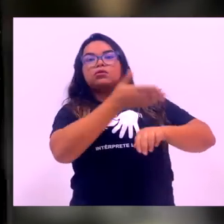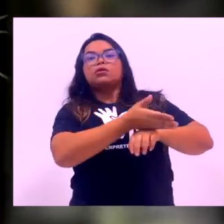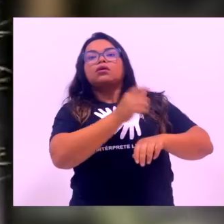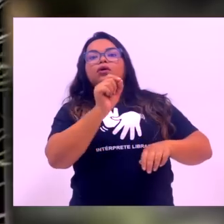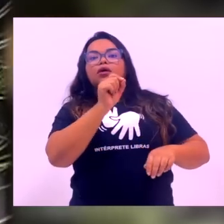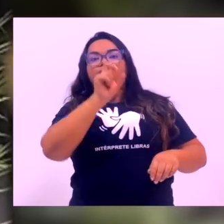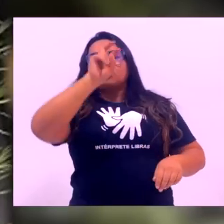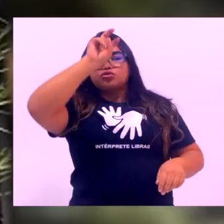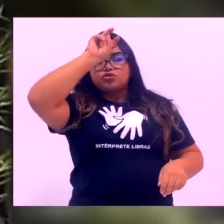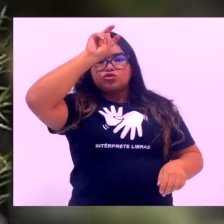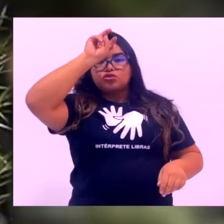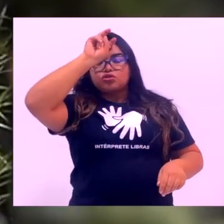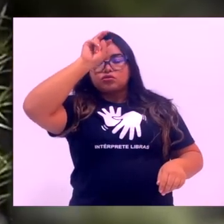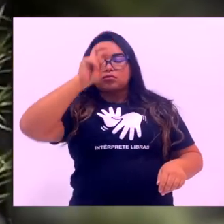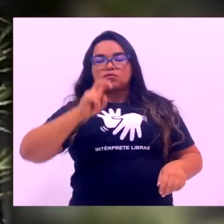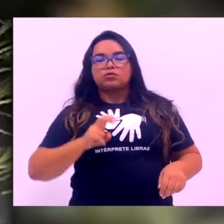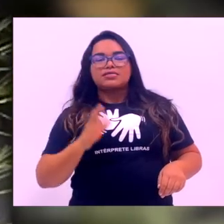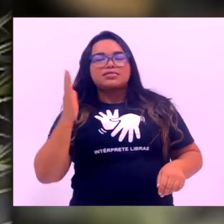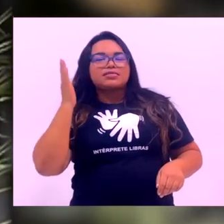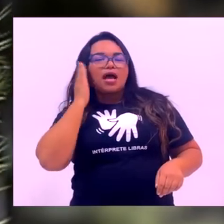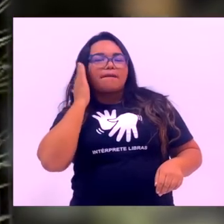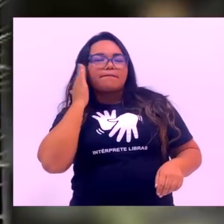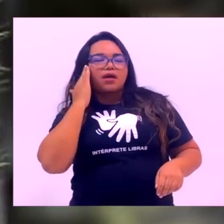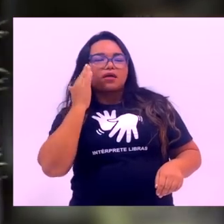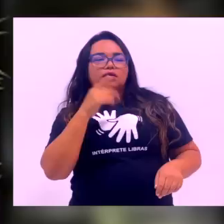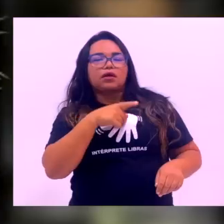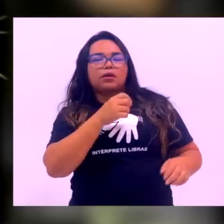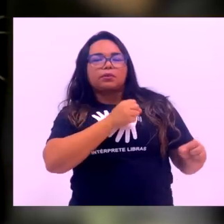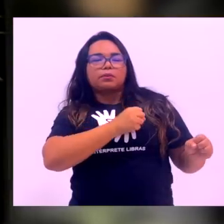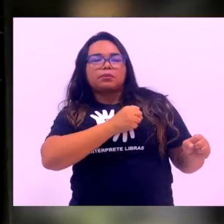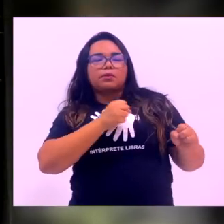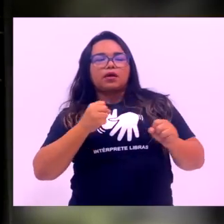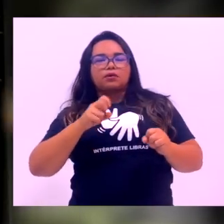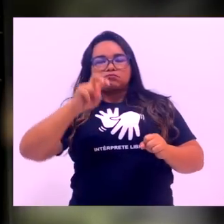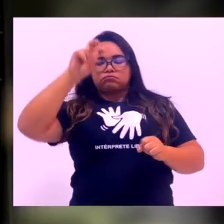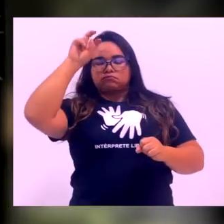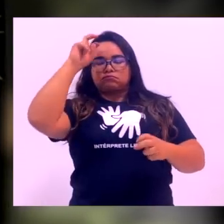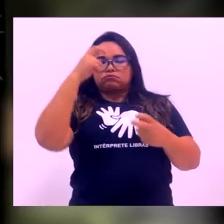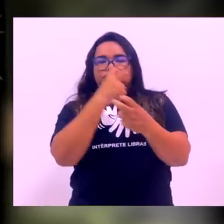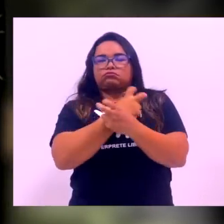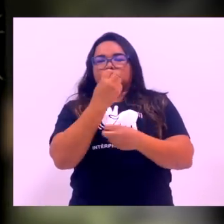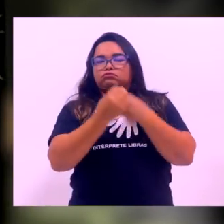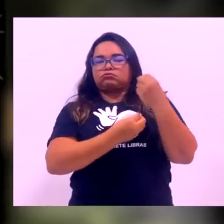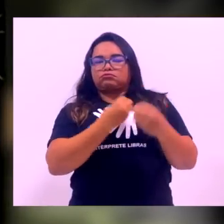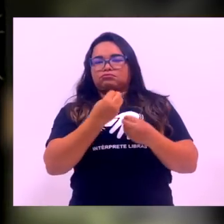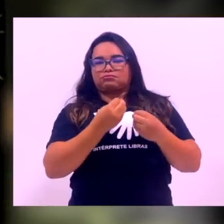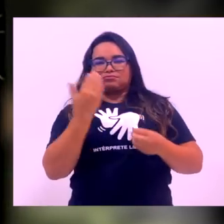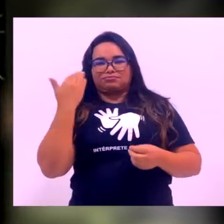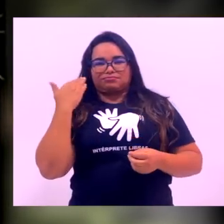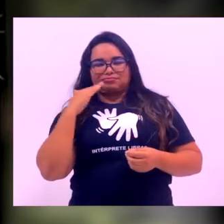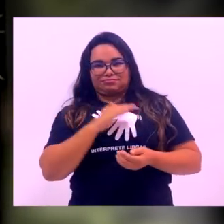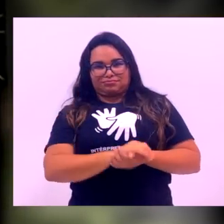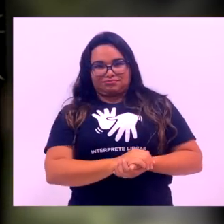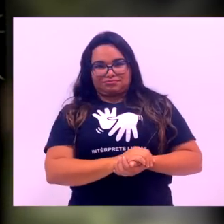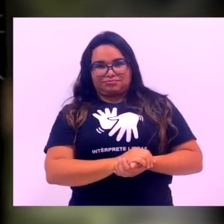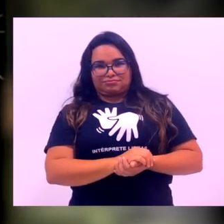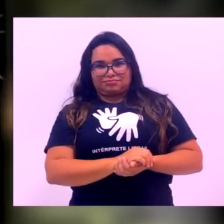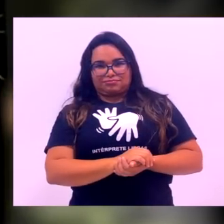ao Egito para tentarem descobrir de onde vinha o poder de Faraó. Quando